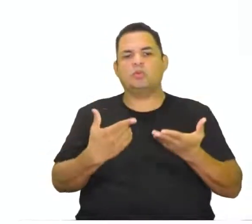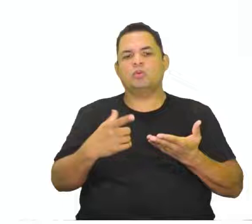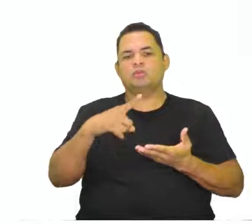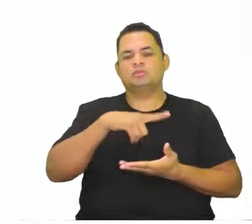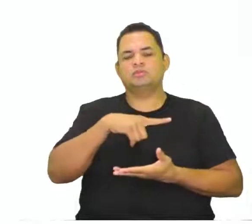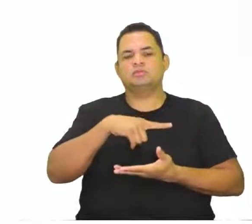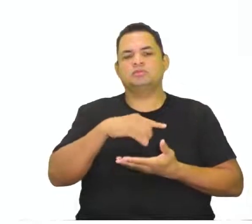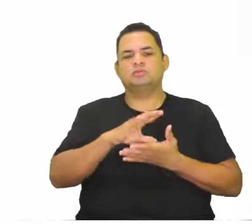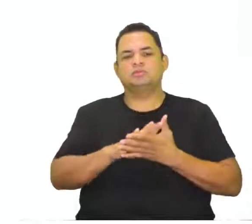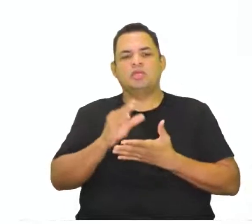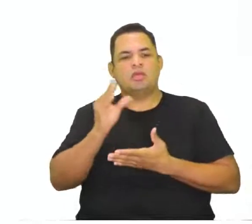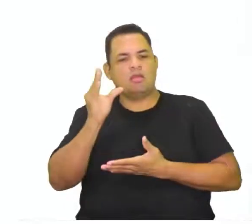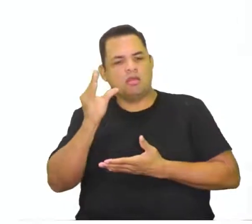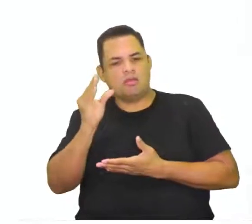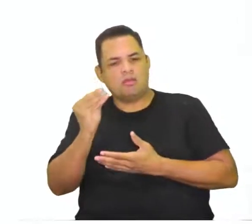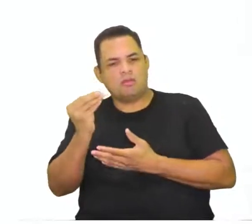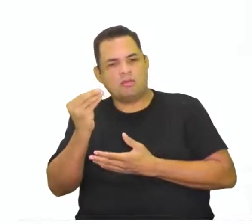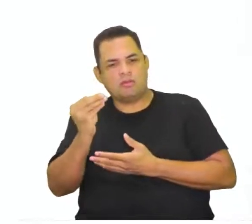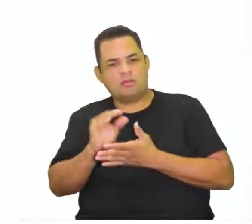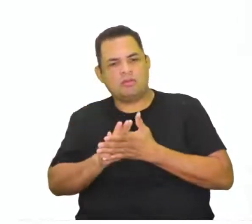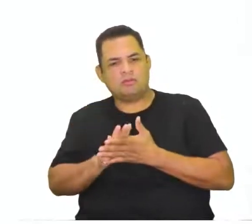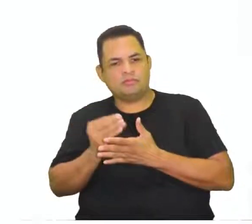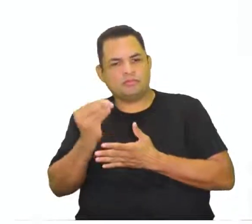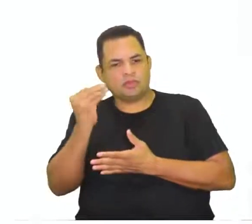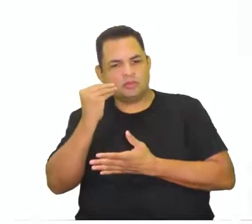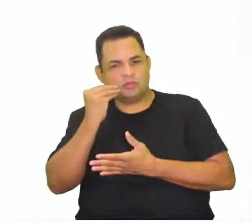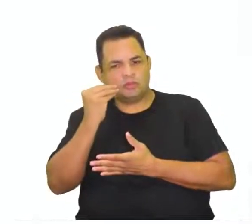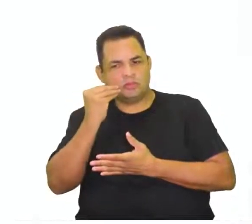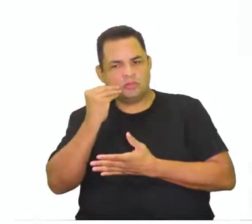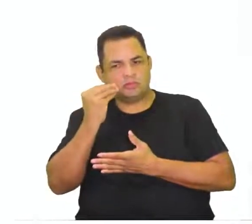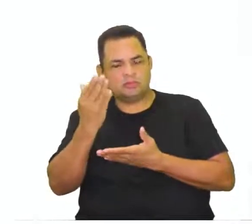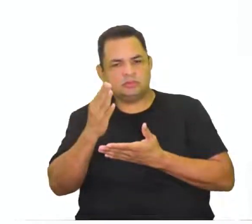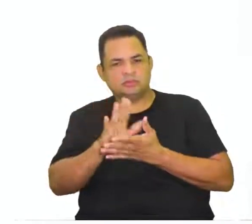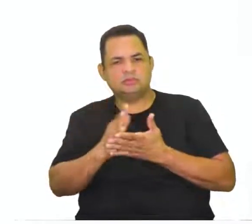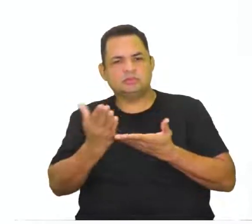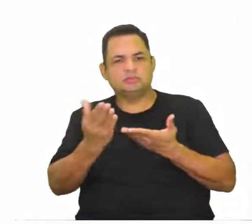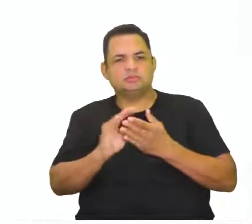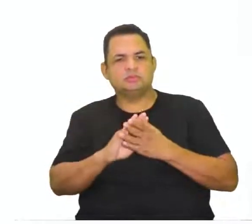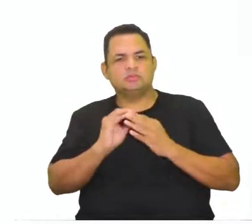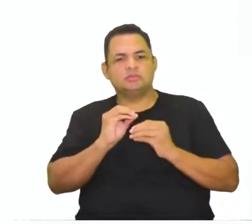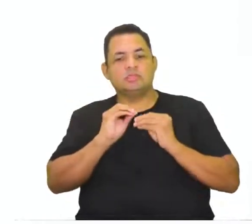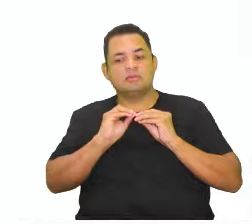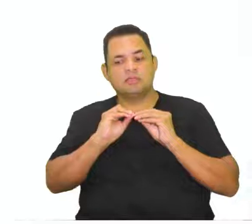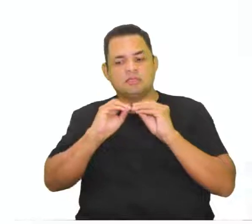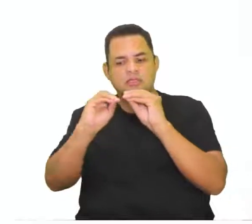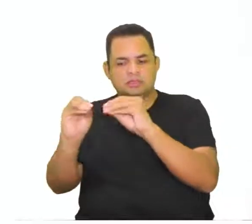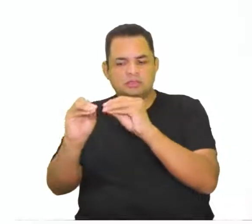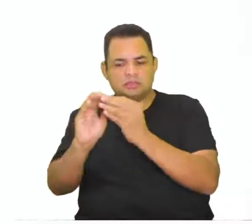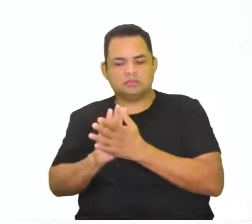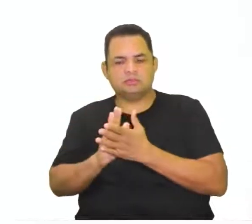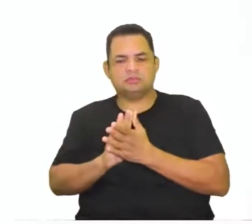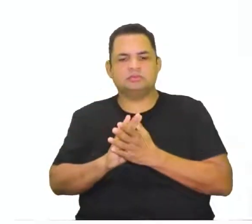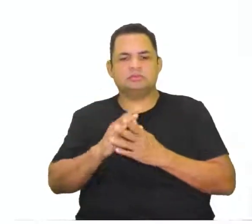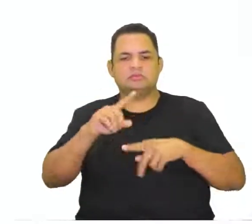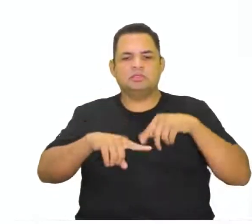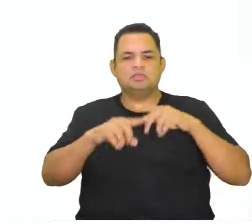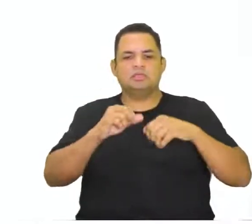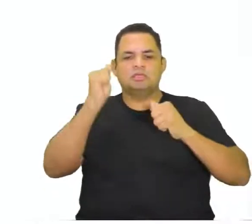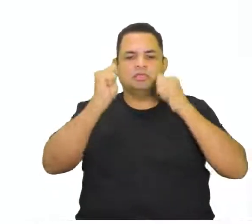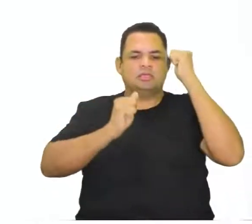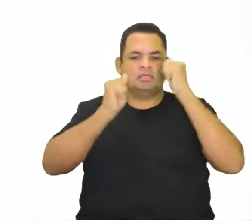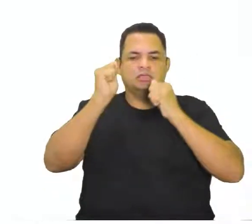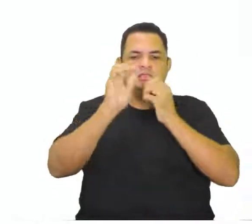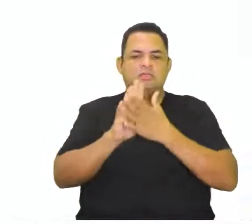a oportunidade de mandar esses materiais para as indústrias e eles serem reutilizados